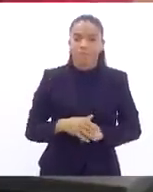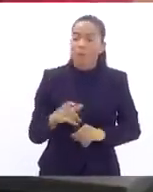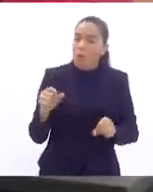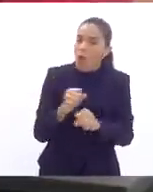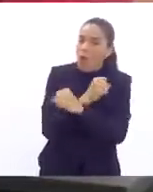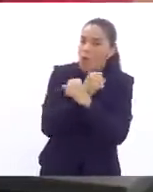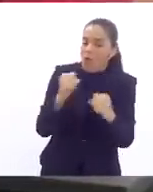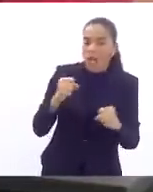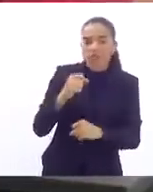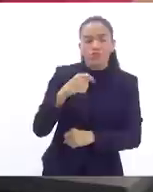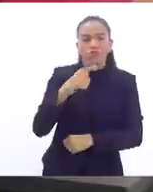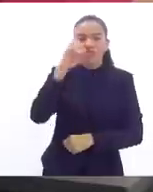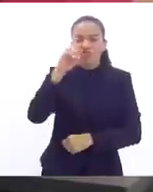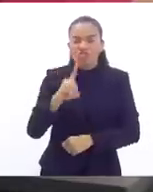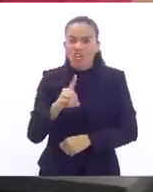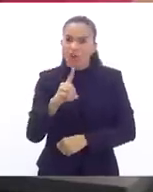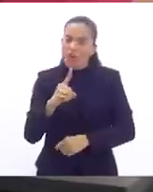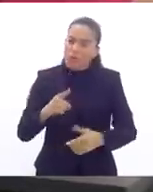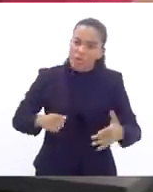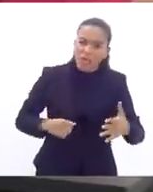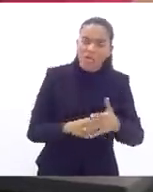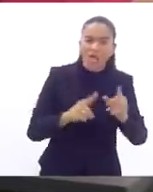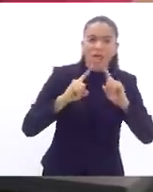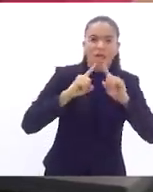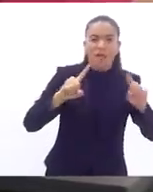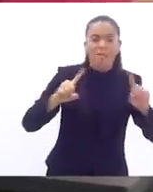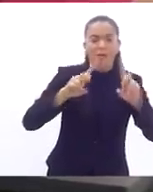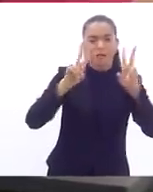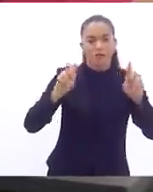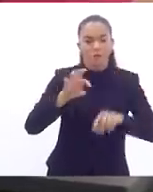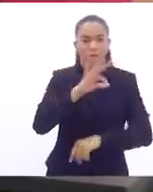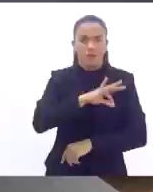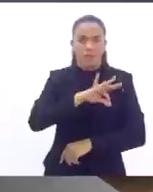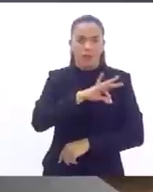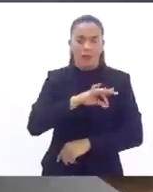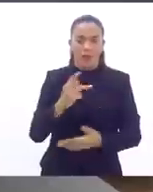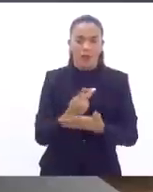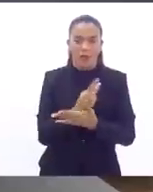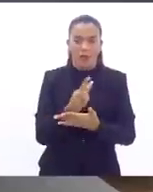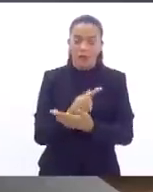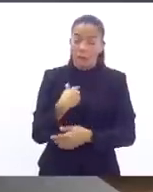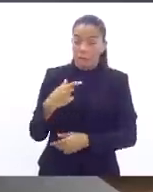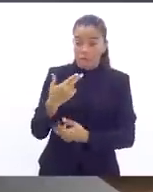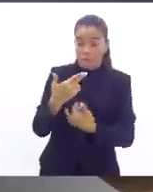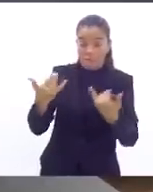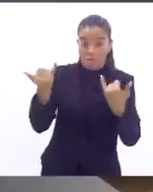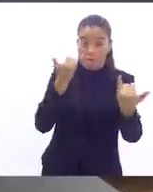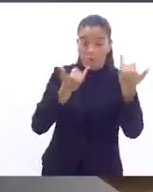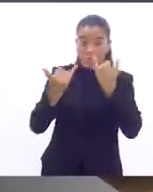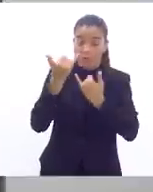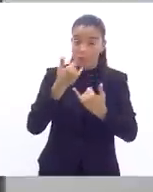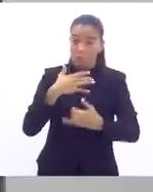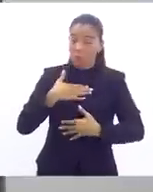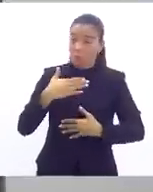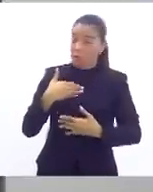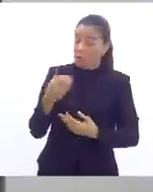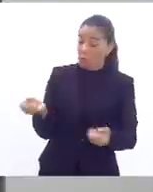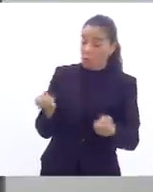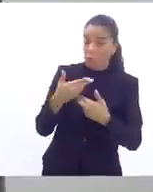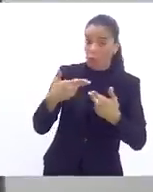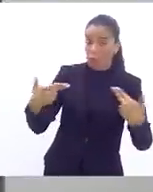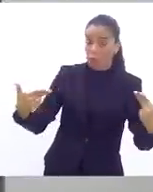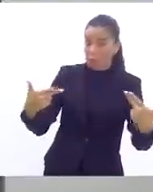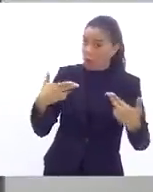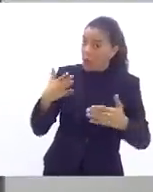o direito de peticionar uma revisão de pensão para mim essa informação é novidade tá tô até aqui assustado um pouco porque